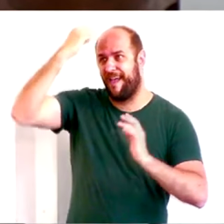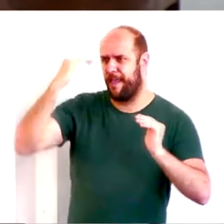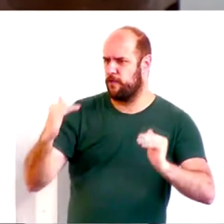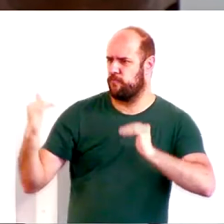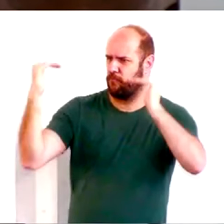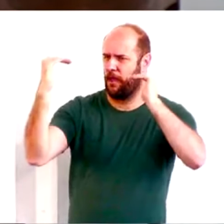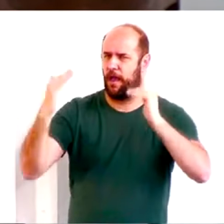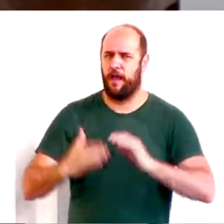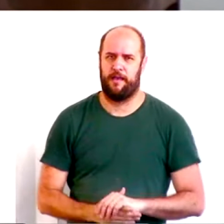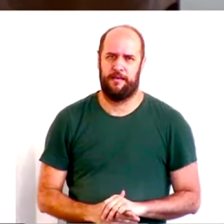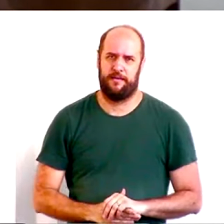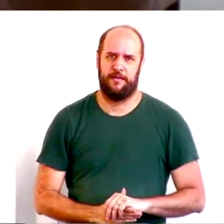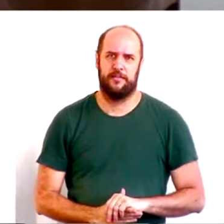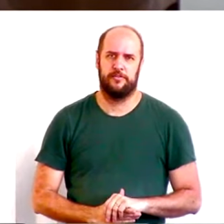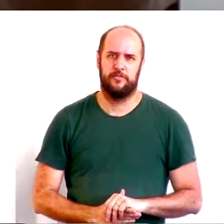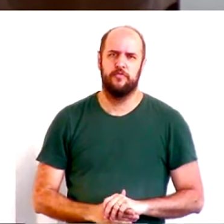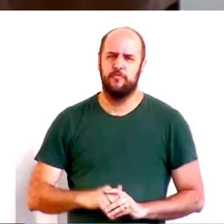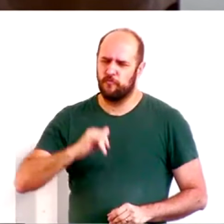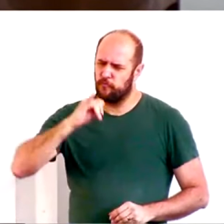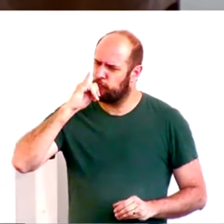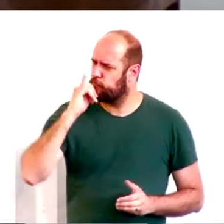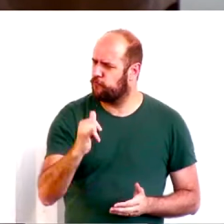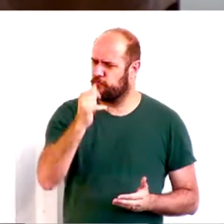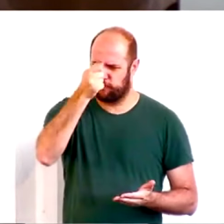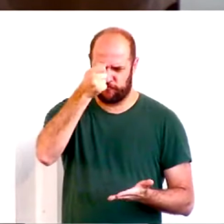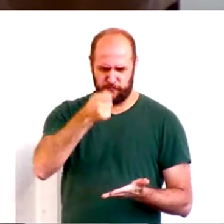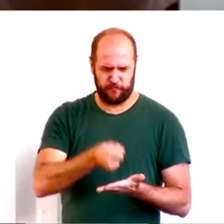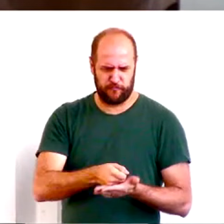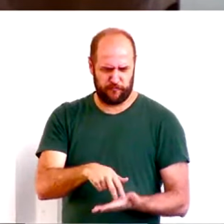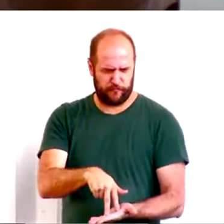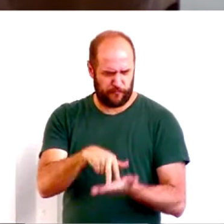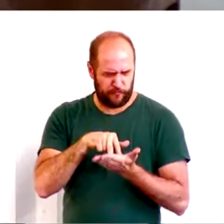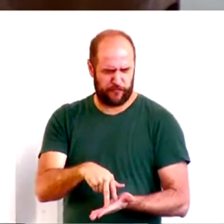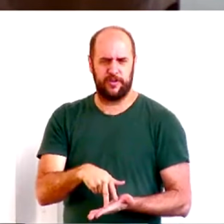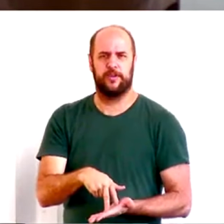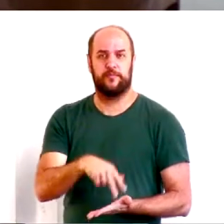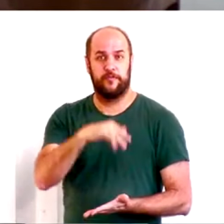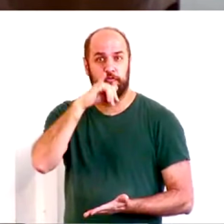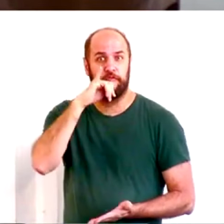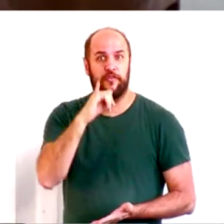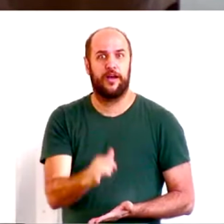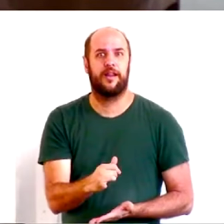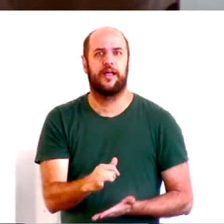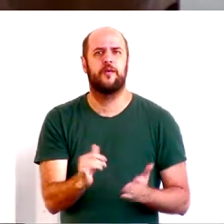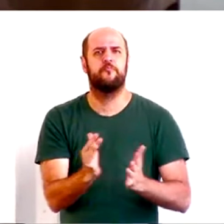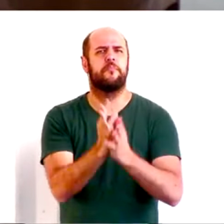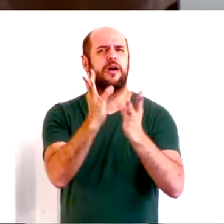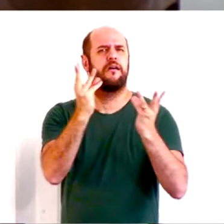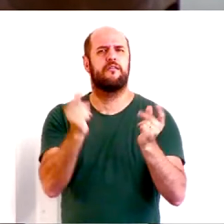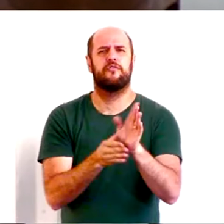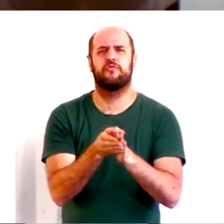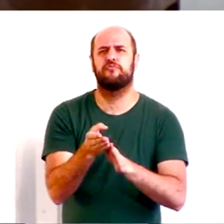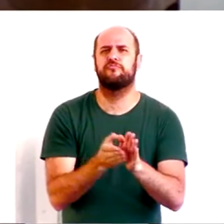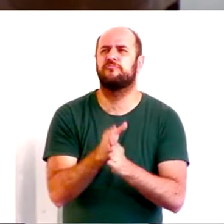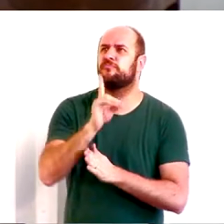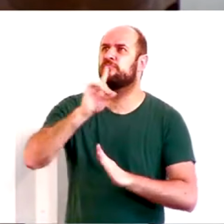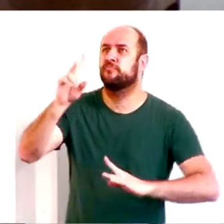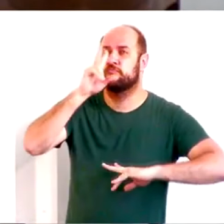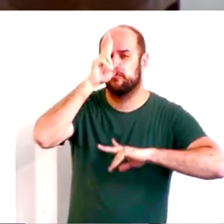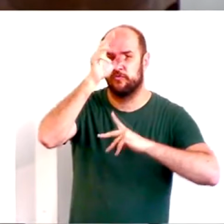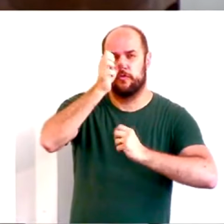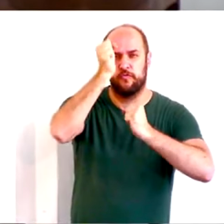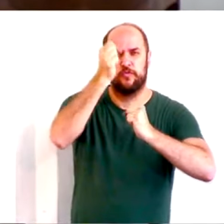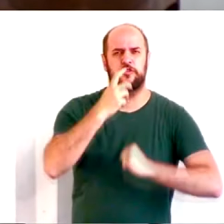Firme uma palavra segura como diz o texto aqui um maravilhoso conselheiro um Deus forte